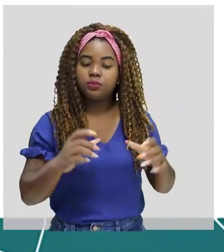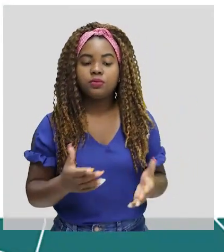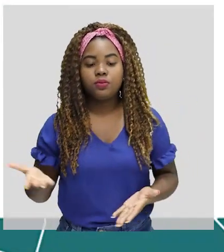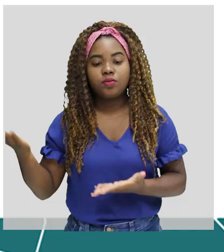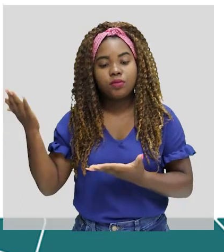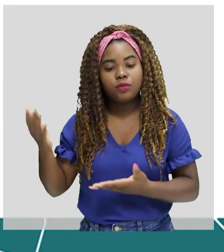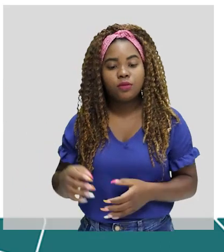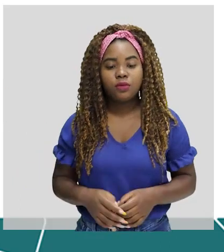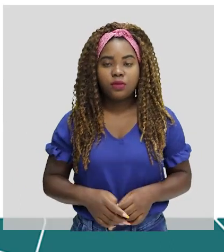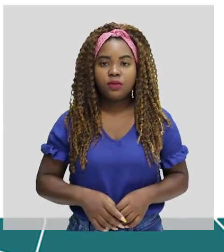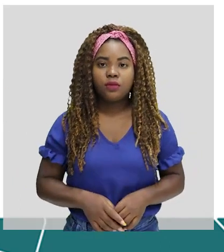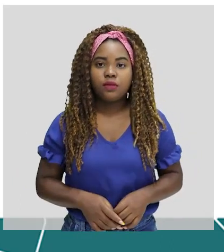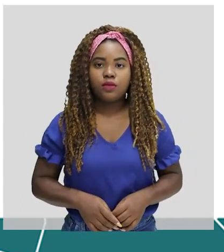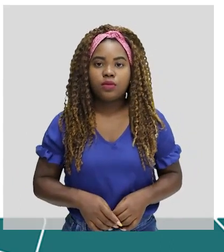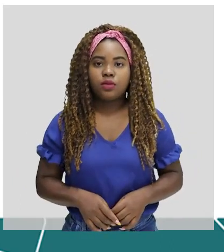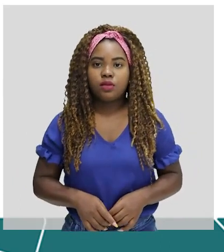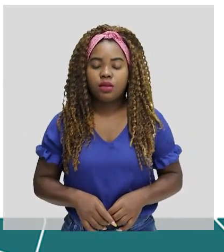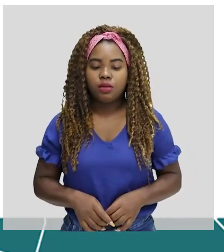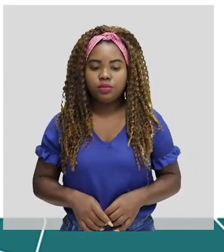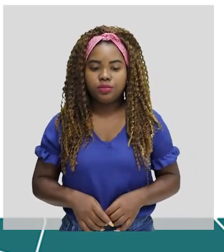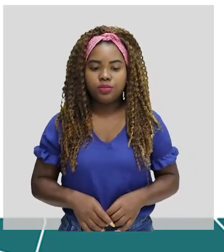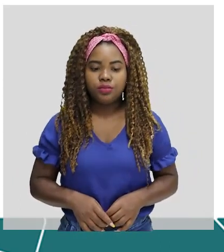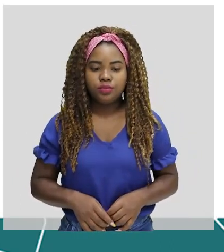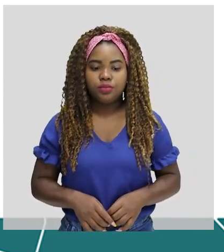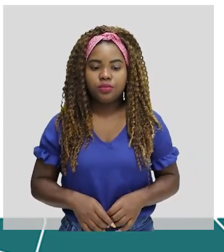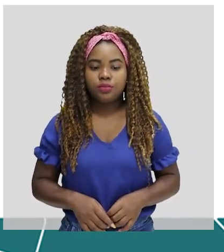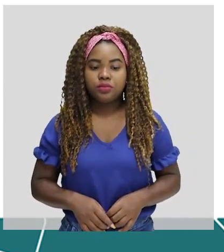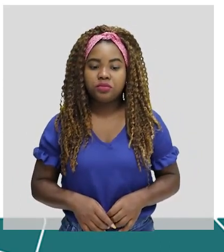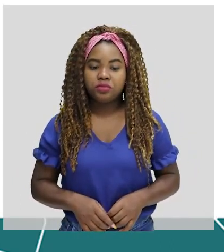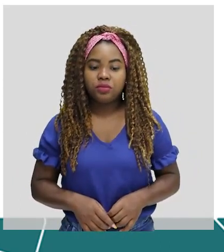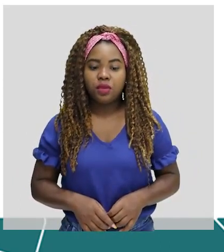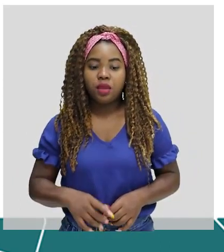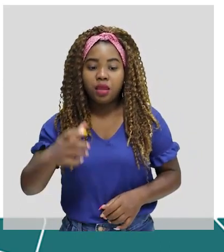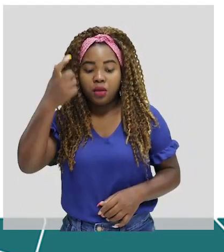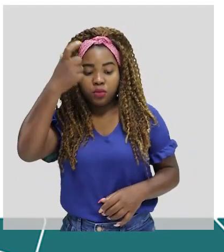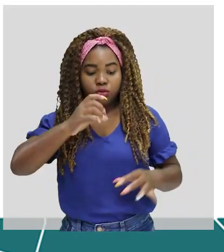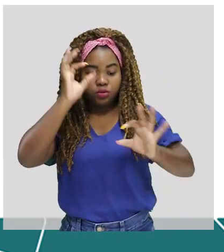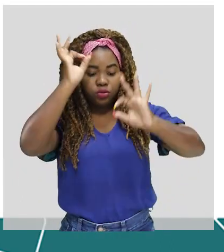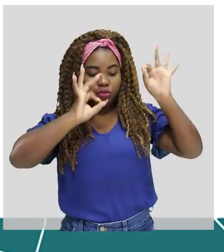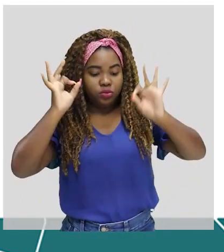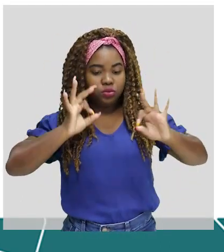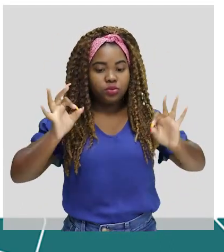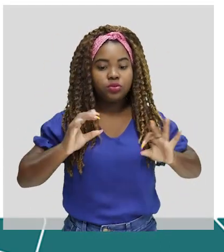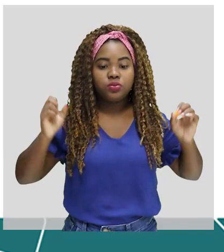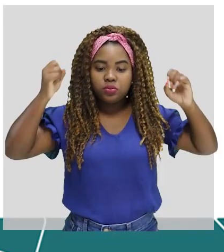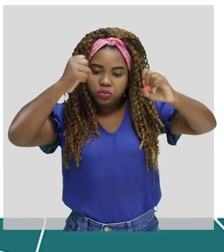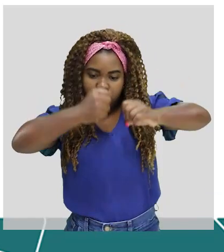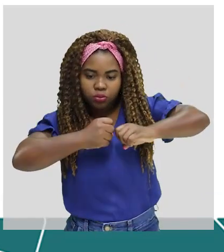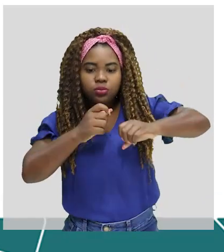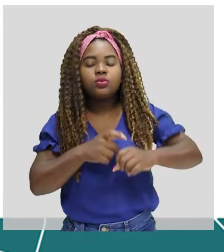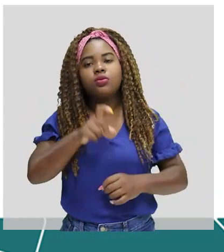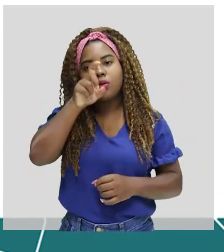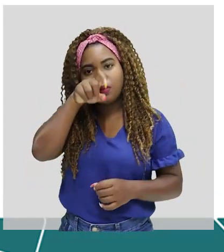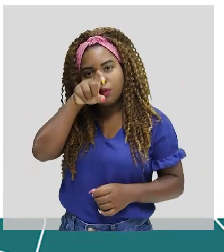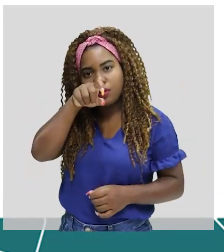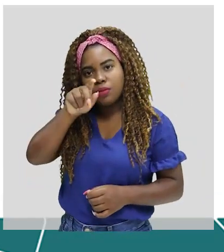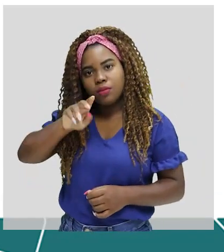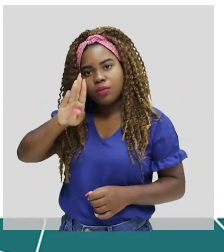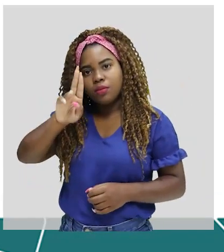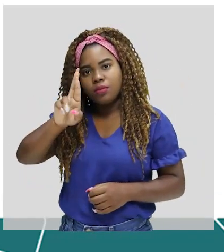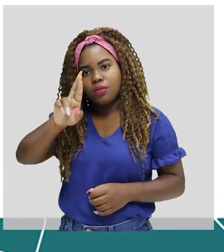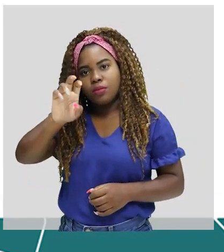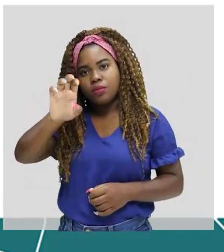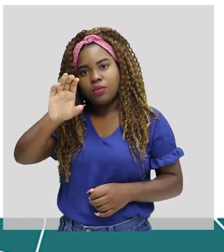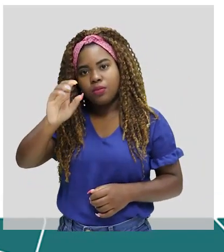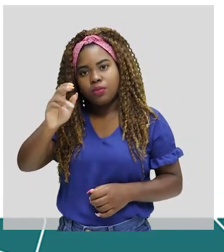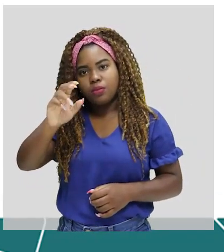wearing a witch costume for Halloween. Eu estou vestindo uma fantasia de bruxa no Halloween ou para